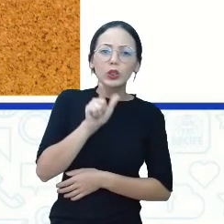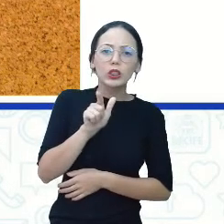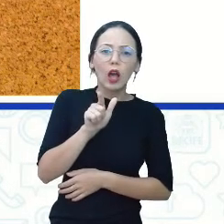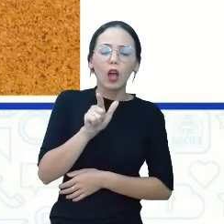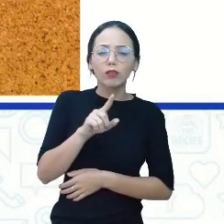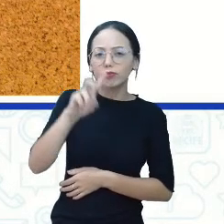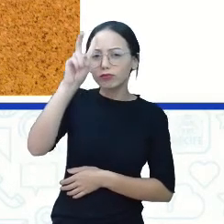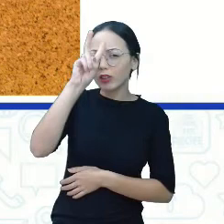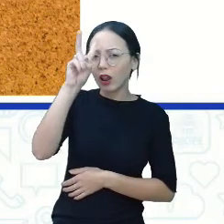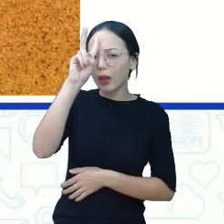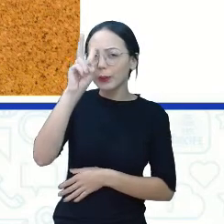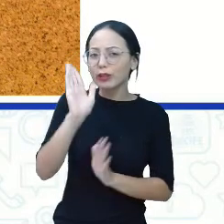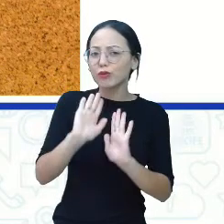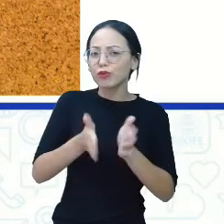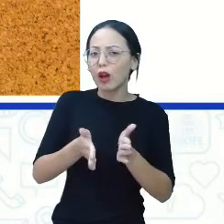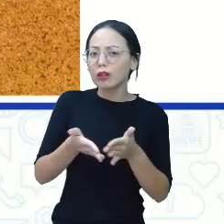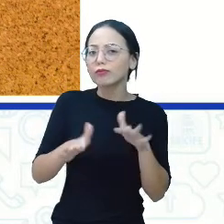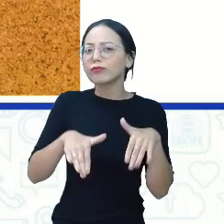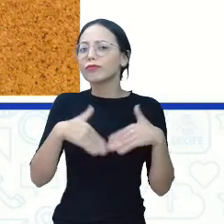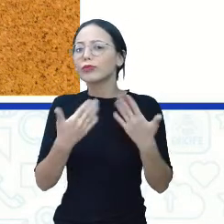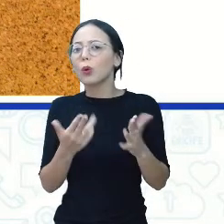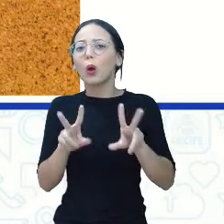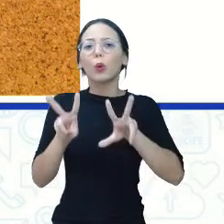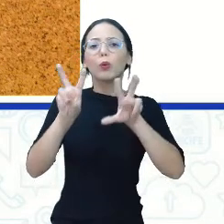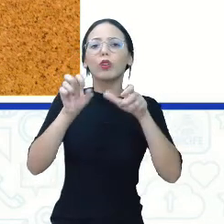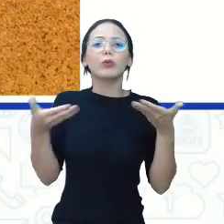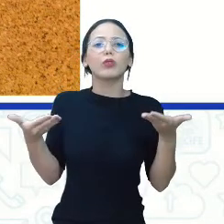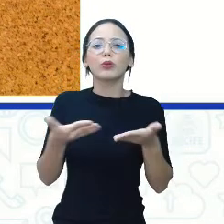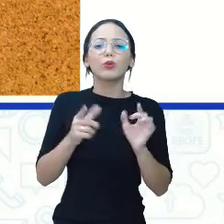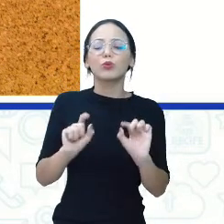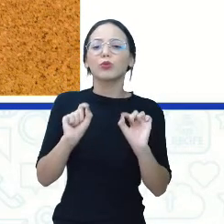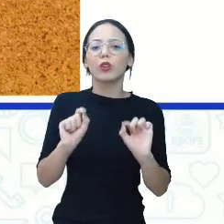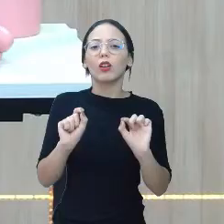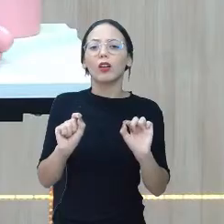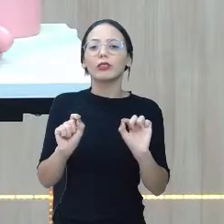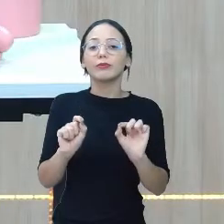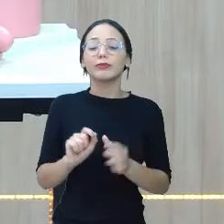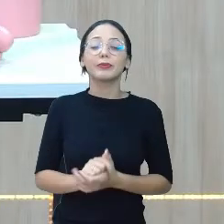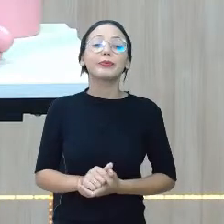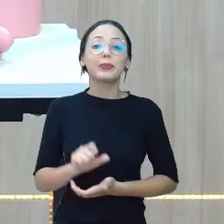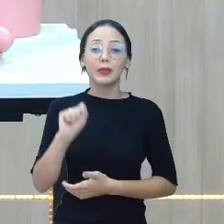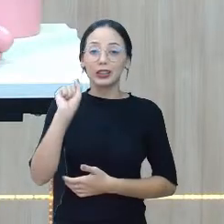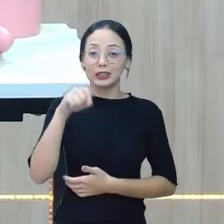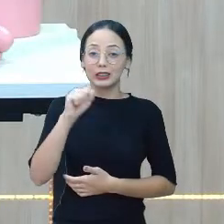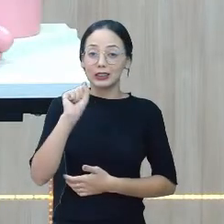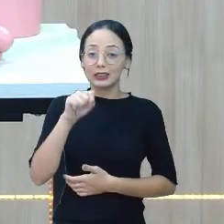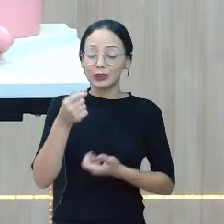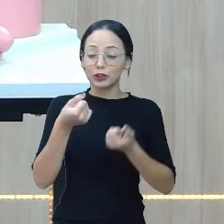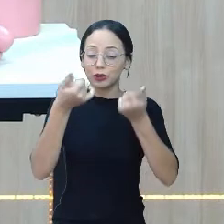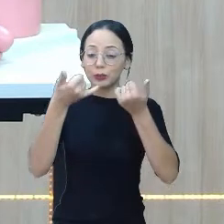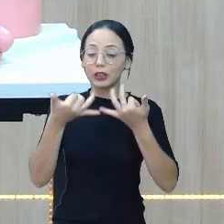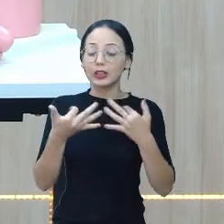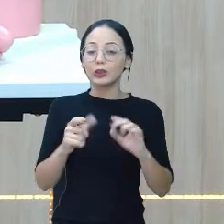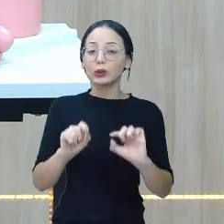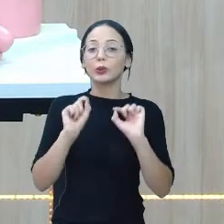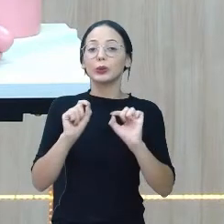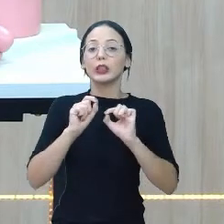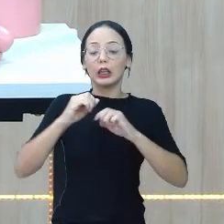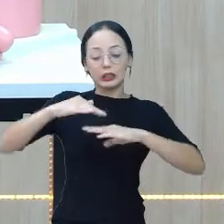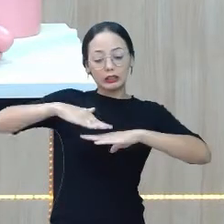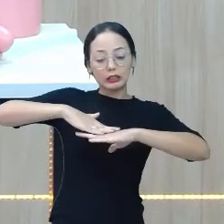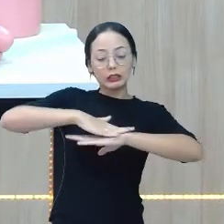estão lembrados? Qual é o nosso tema de hoje? Isso, pessoal. Então, estou falando aí de